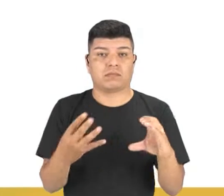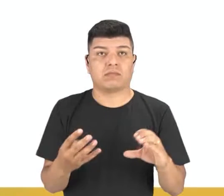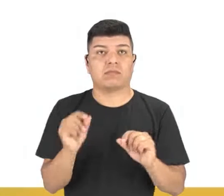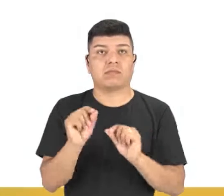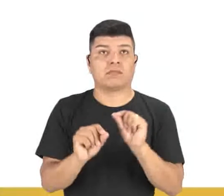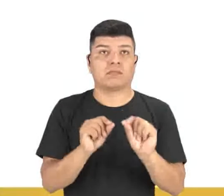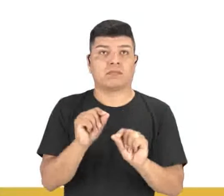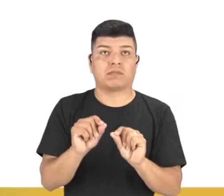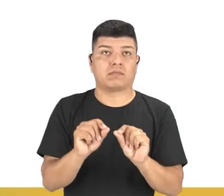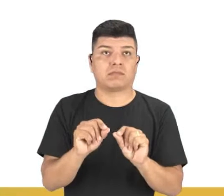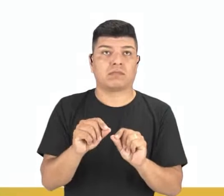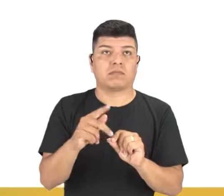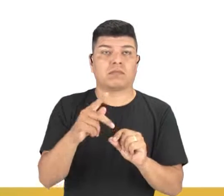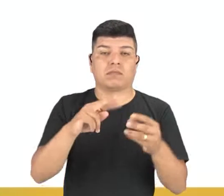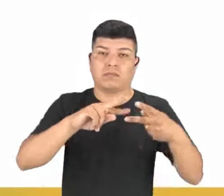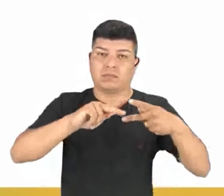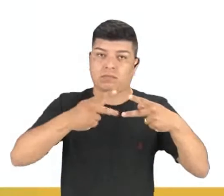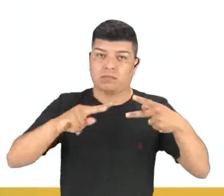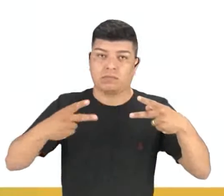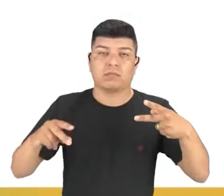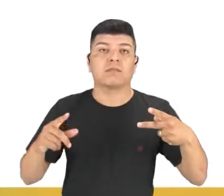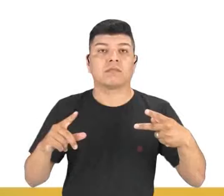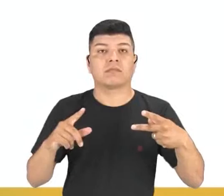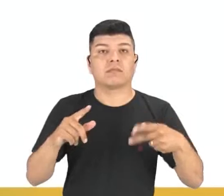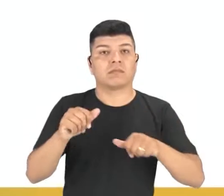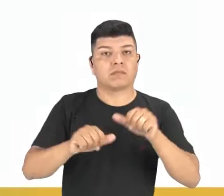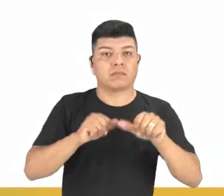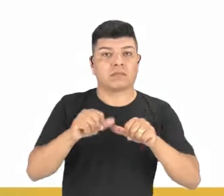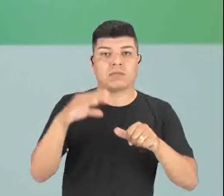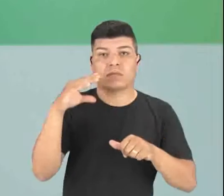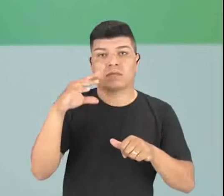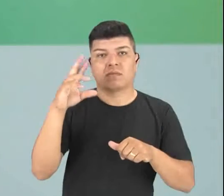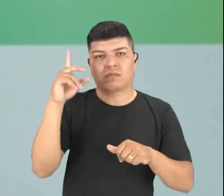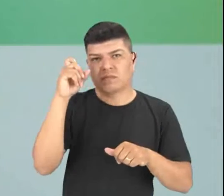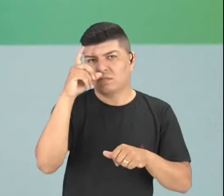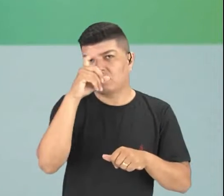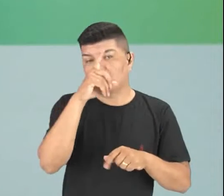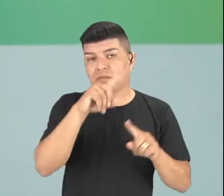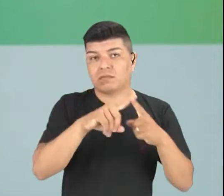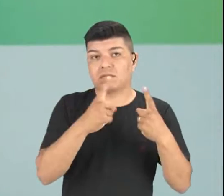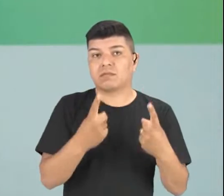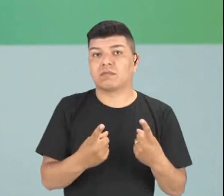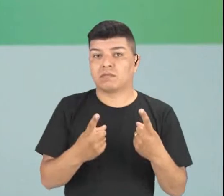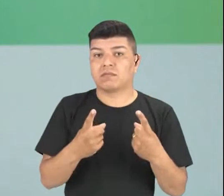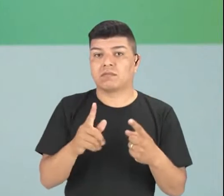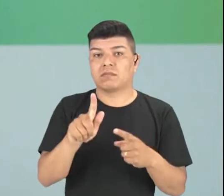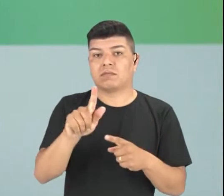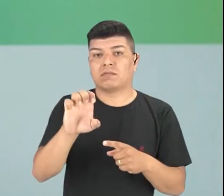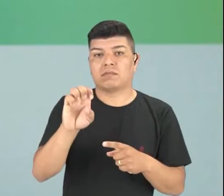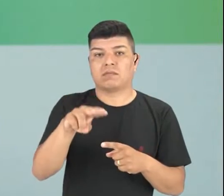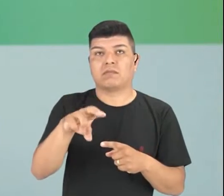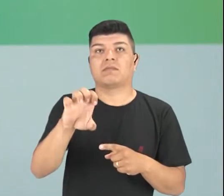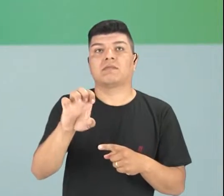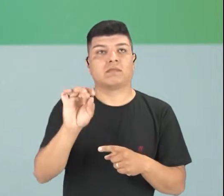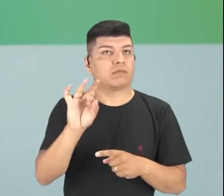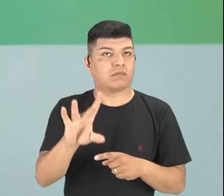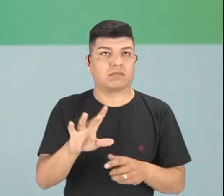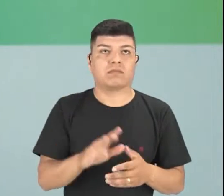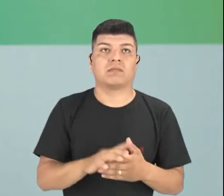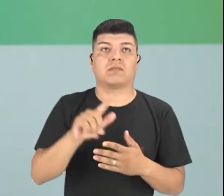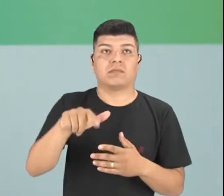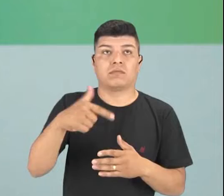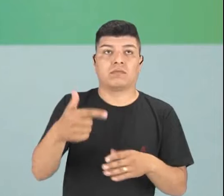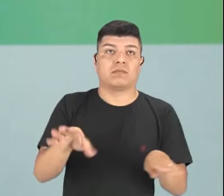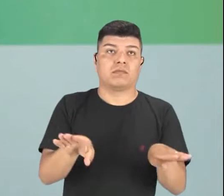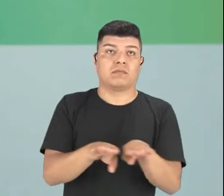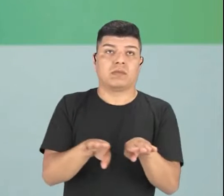característica da pleiotropia, ou seja, ela é uma variação rara, né, mas de um gene só, tá? Um